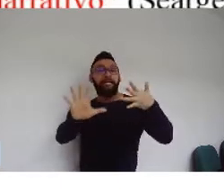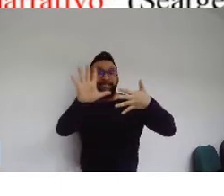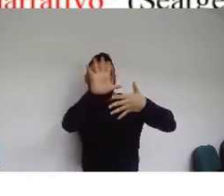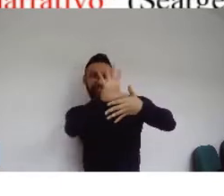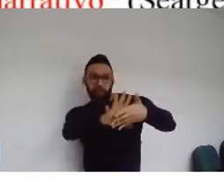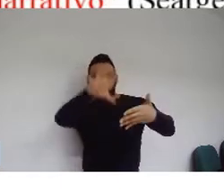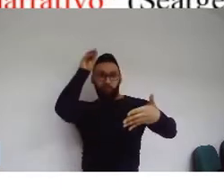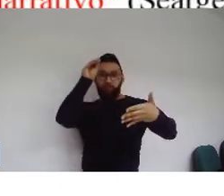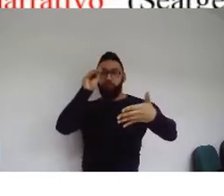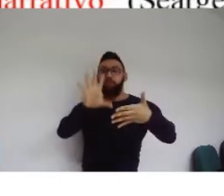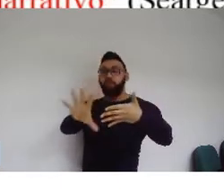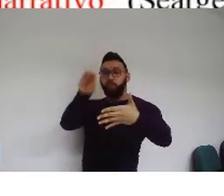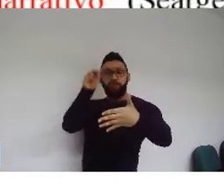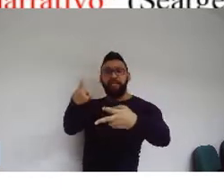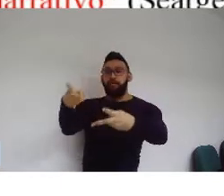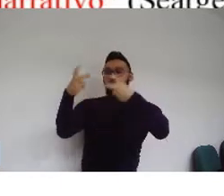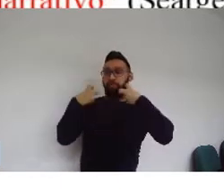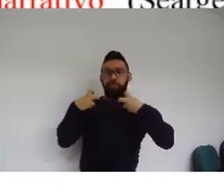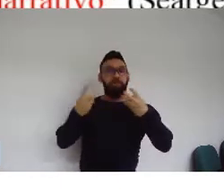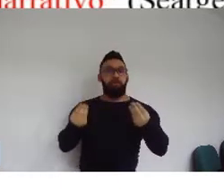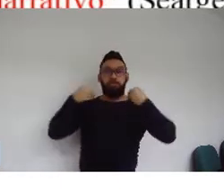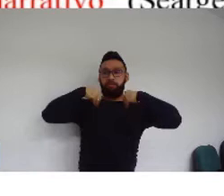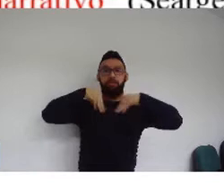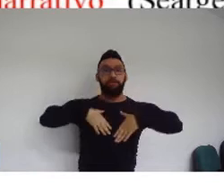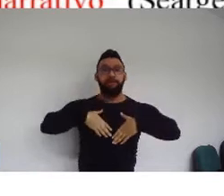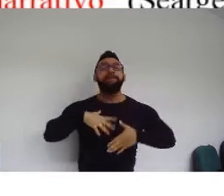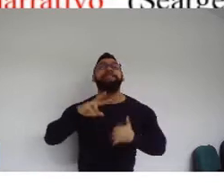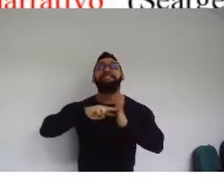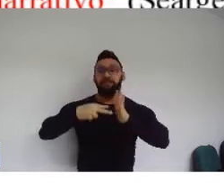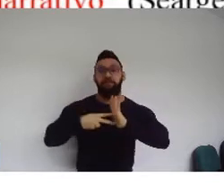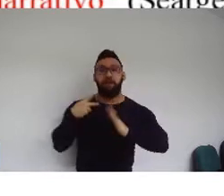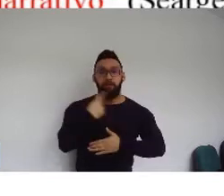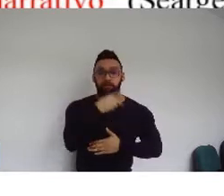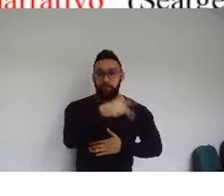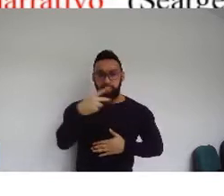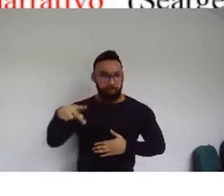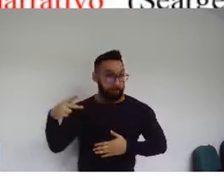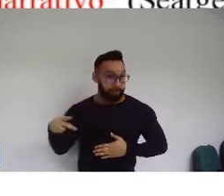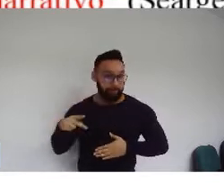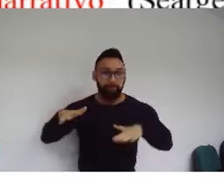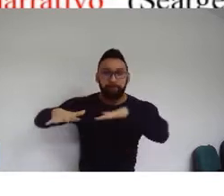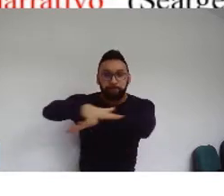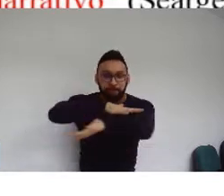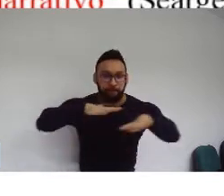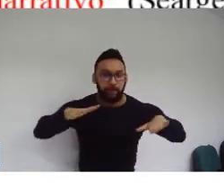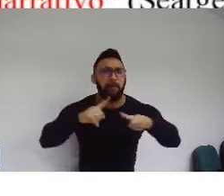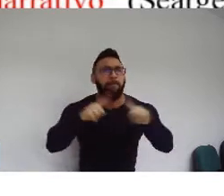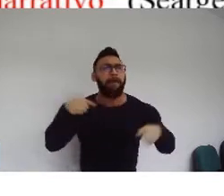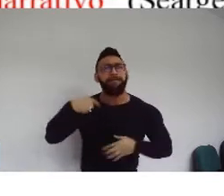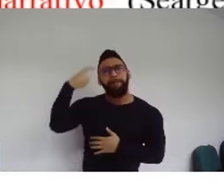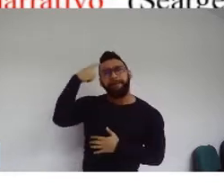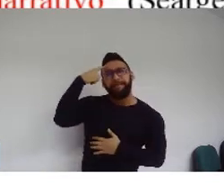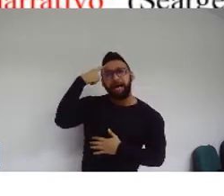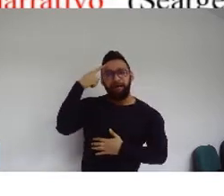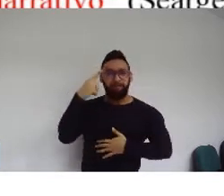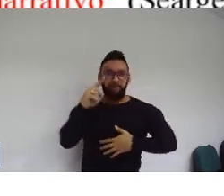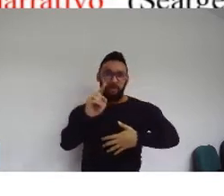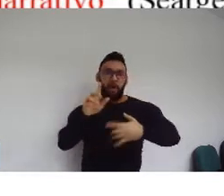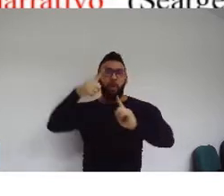paisagem semiótica, e eu vou estar, então, ao fazer isso, vou estar considerando as